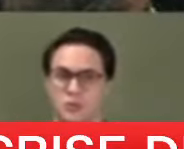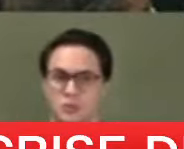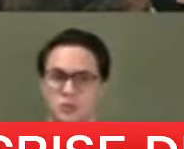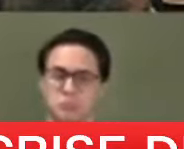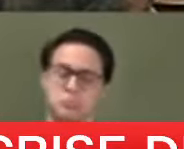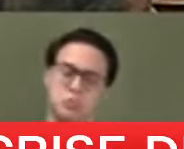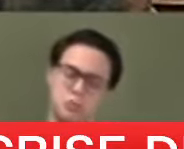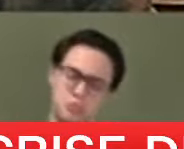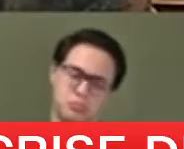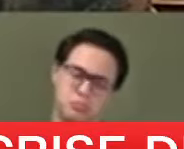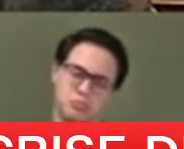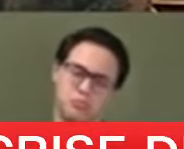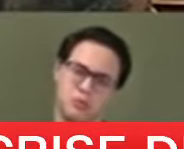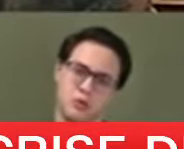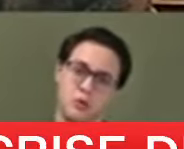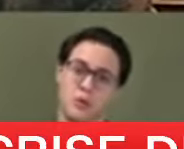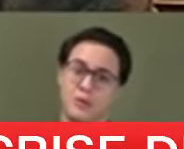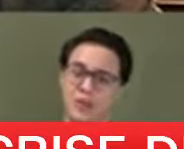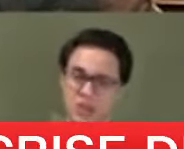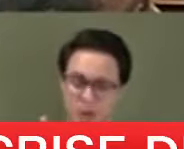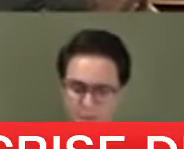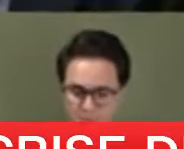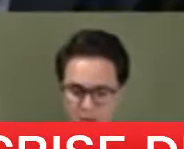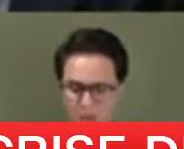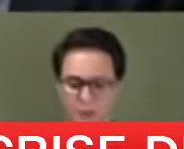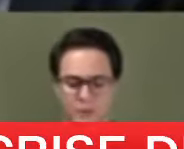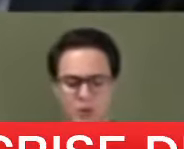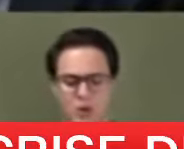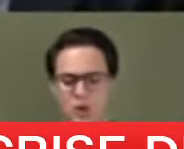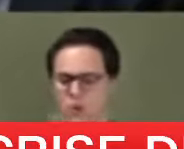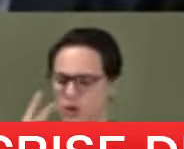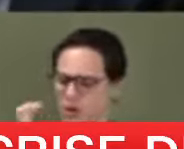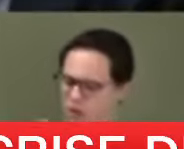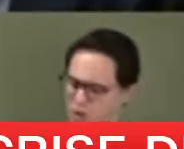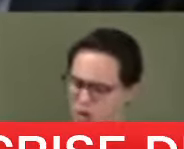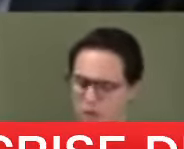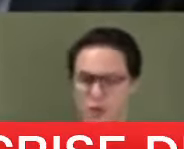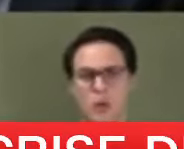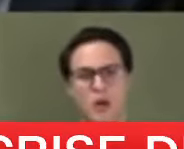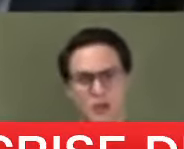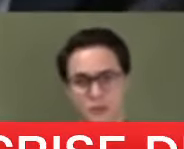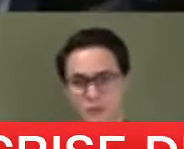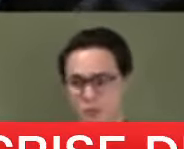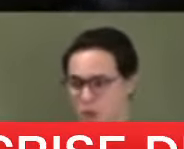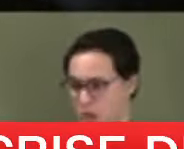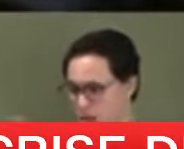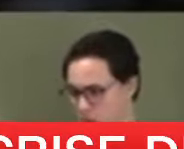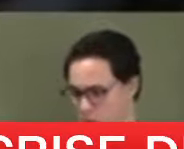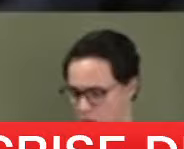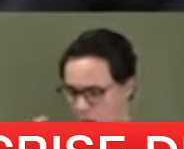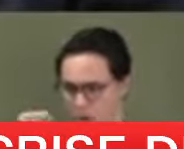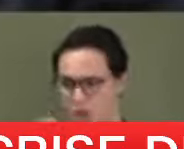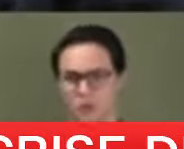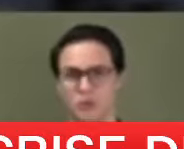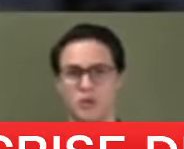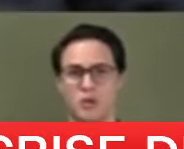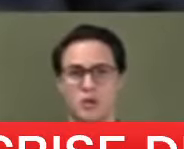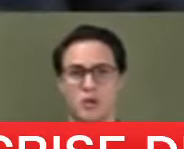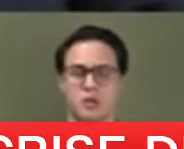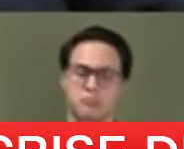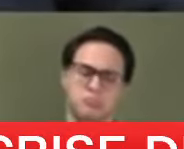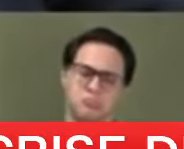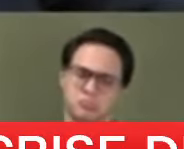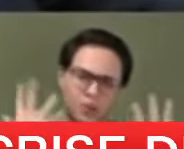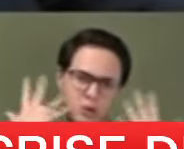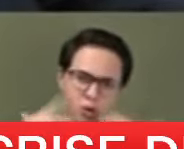vontade, porque eu estou nesse partido há 45 anos, sou amigo do presidente Lula há 45 anos, e tive a